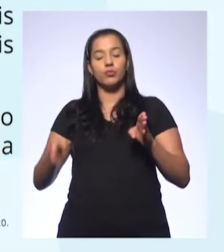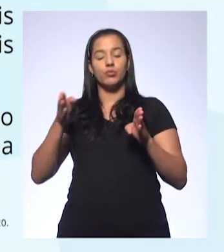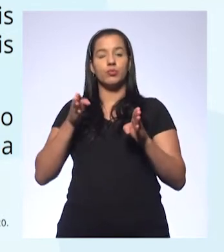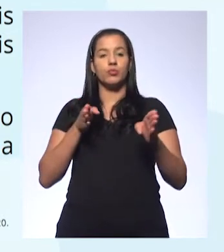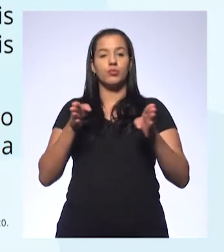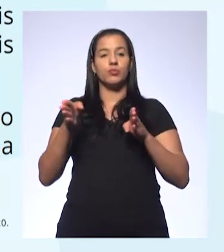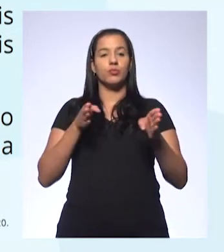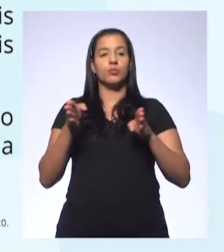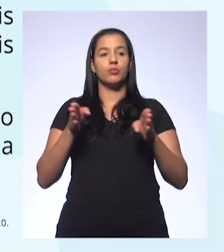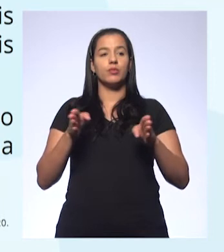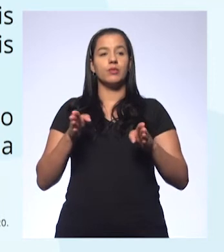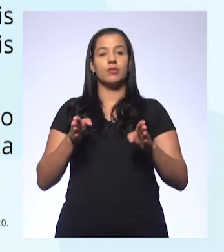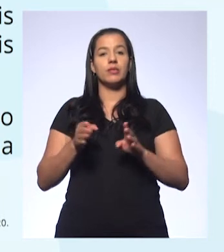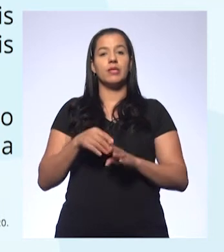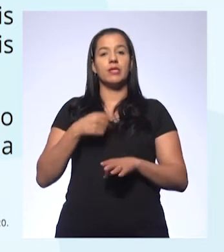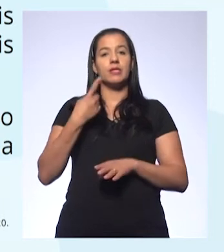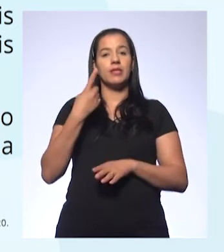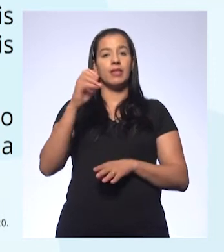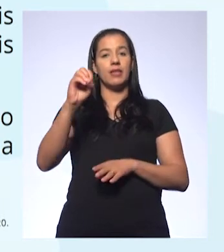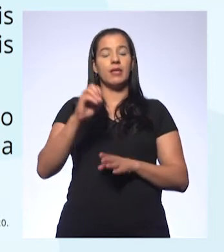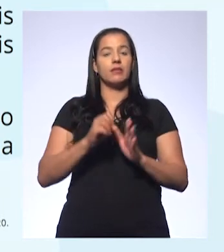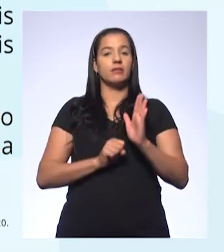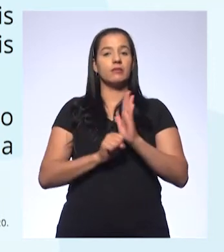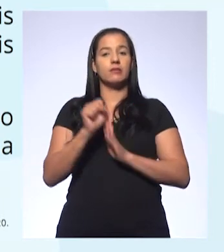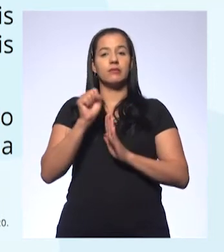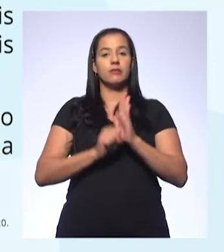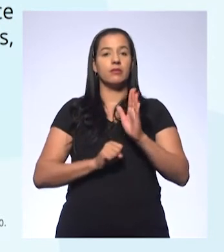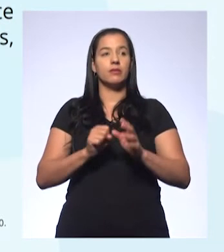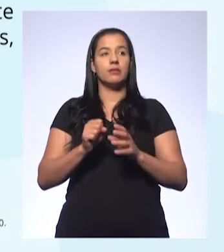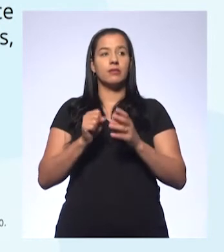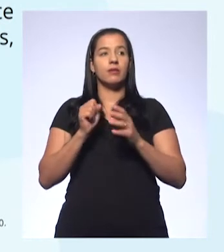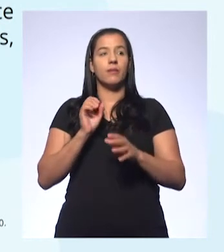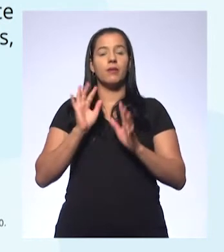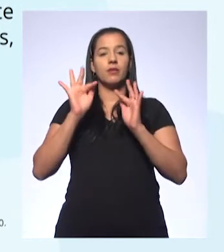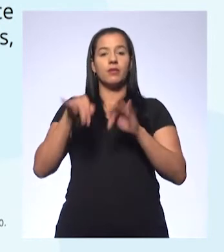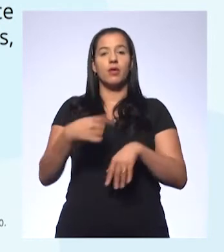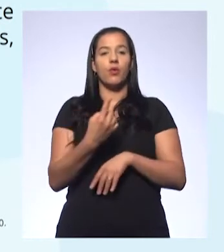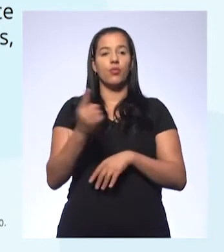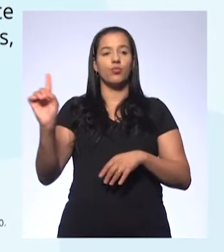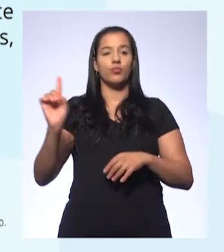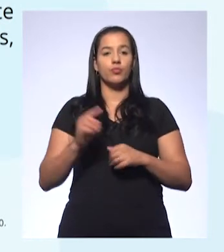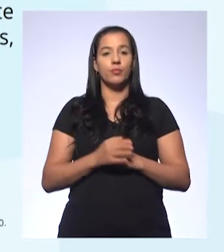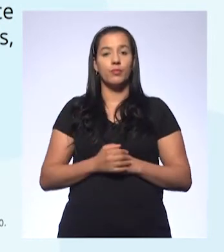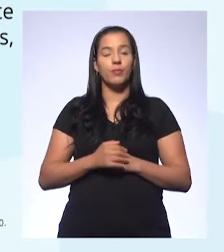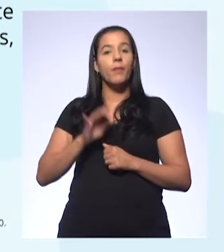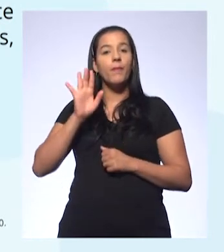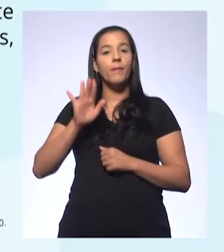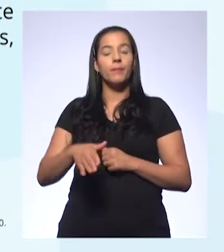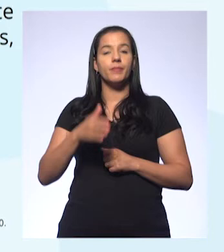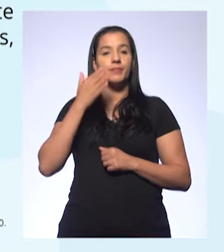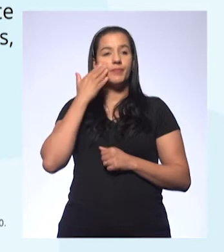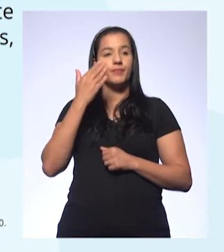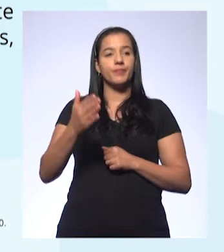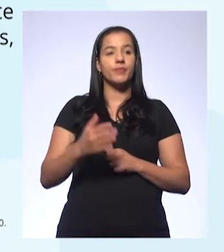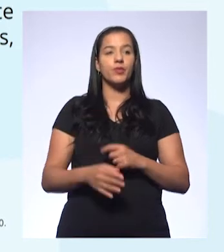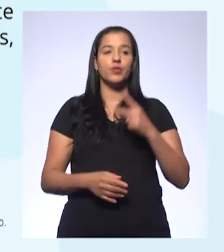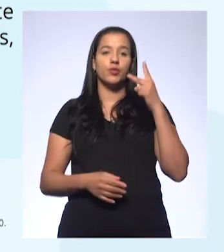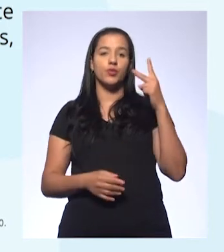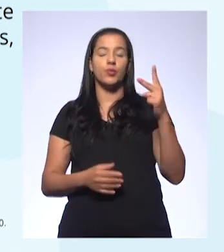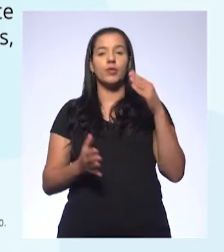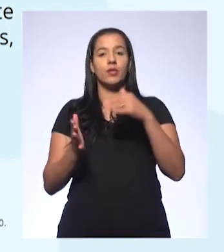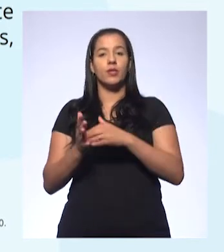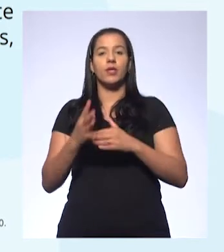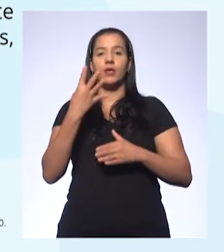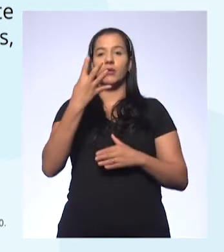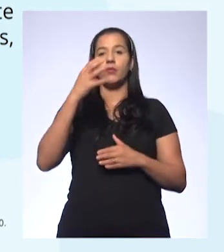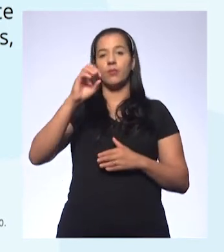até décadas, tá bom? Sem aparecer a última fase. Mas quando aparece de 2 a 40